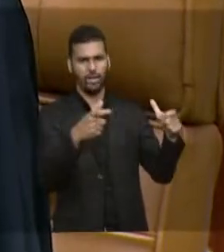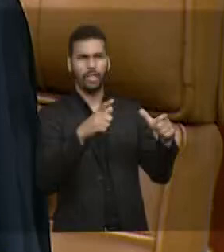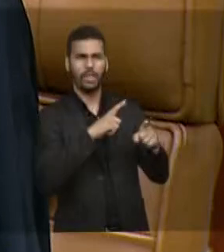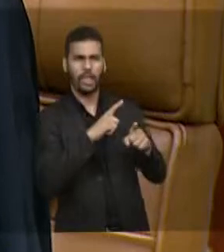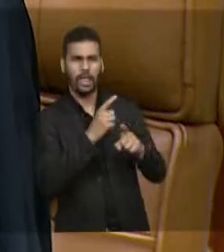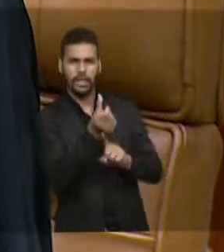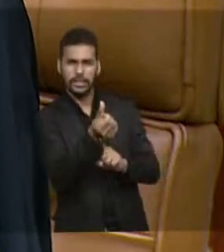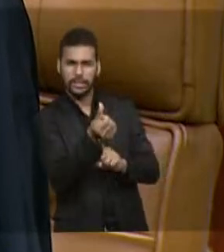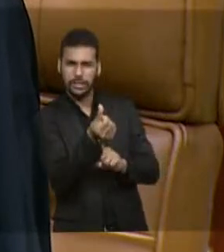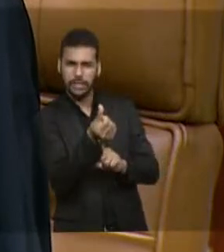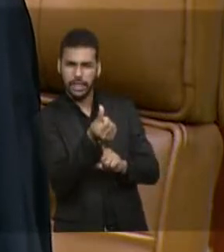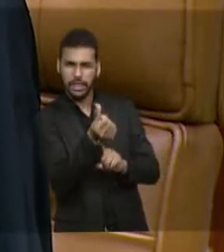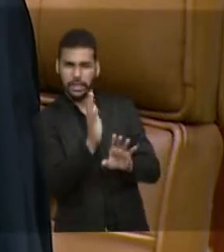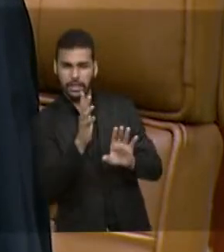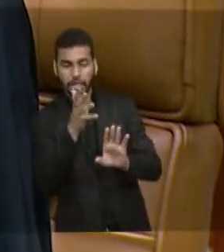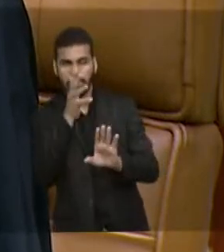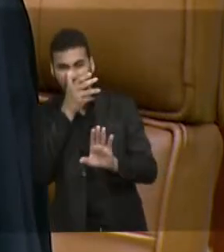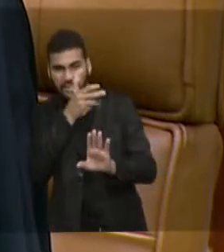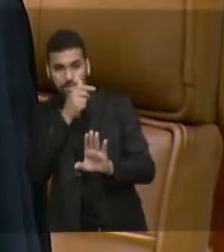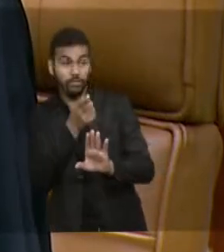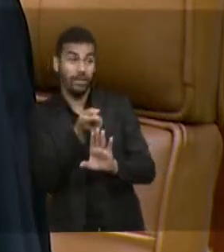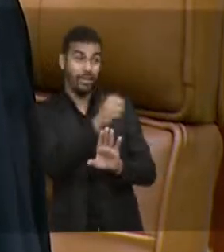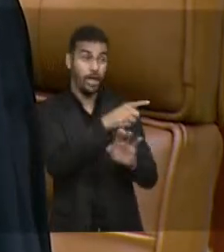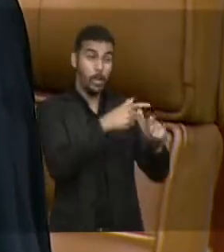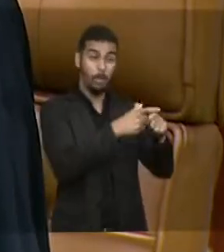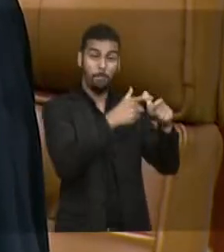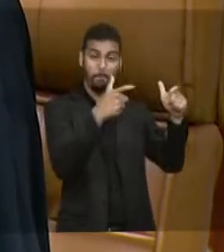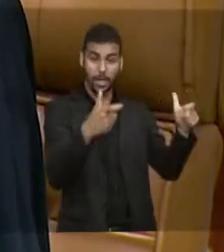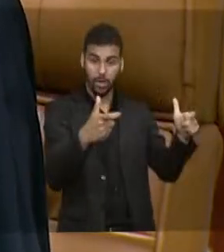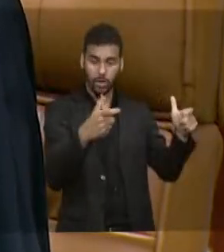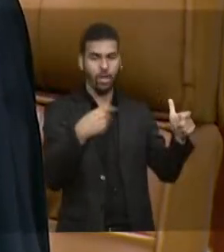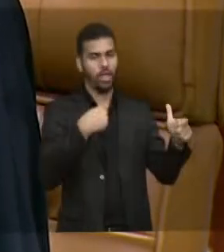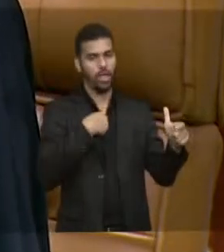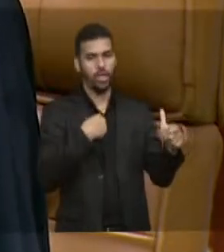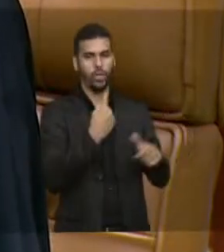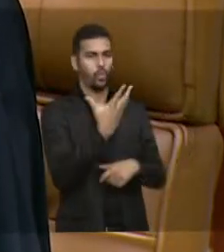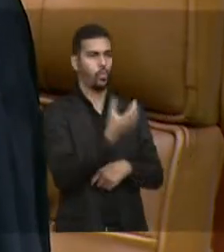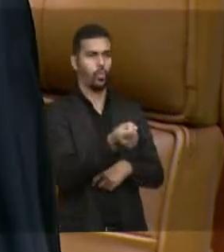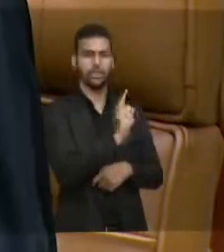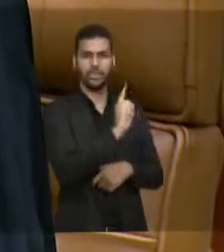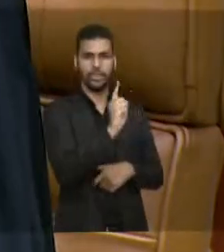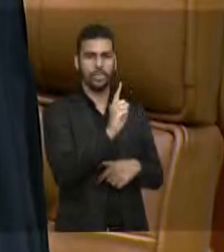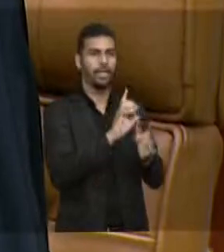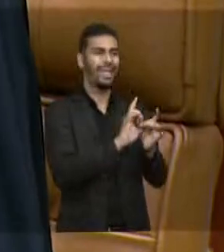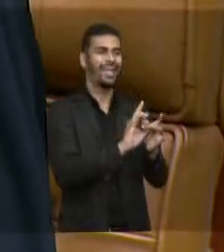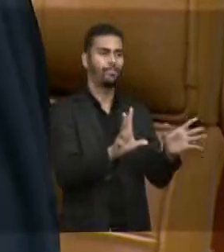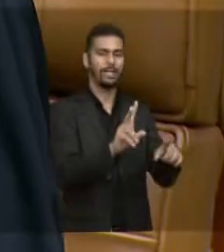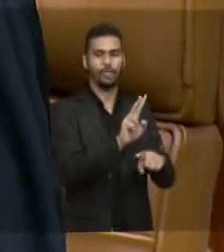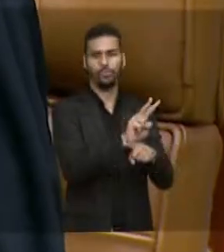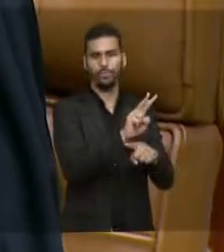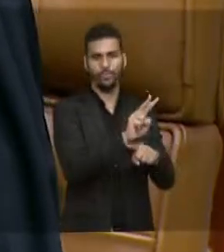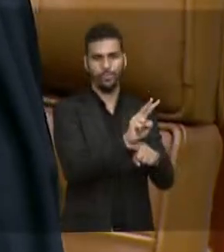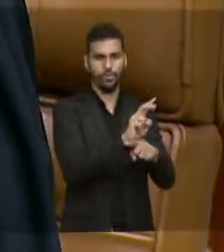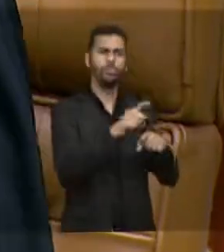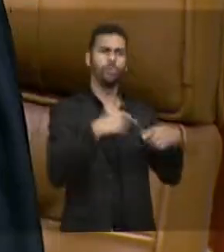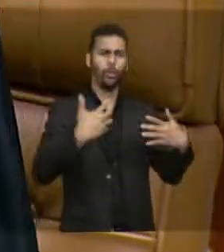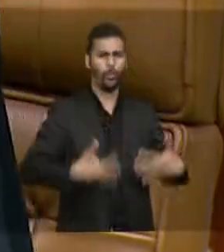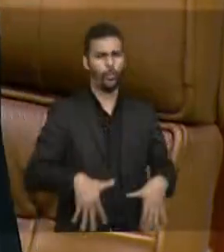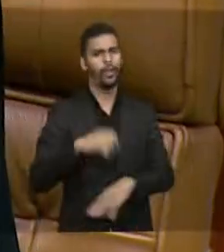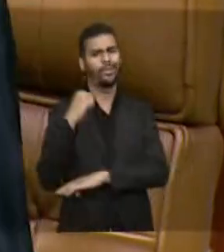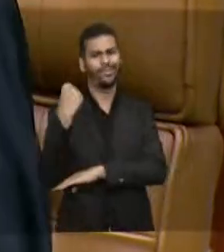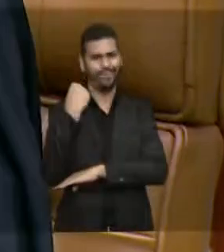seis casos na maioria dos casos eu indeferi a liberdade provisória pela gravidade e aqui